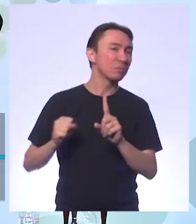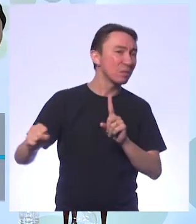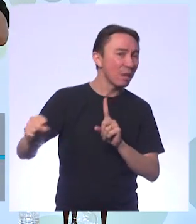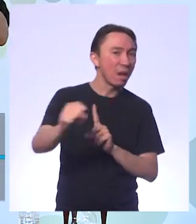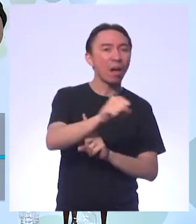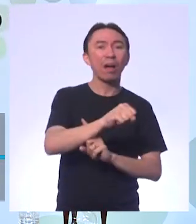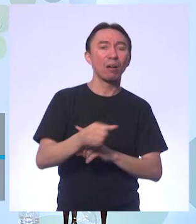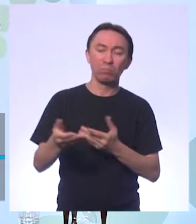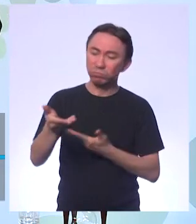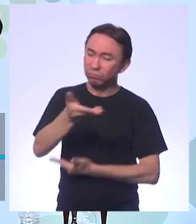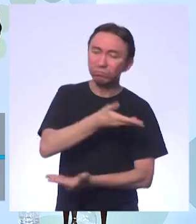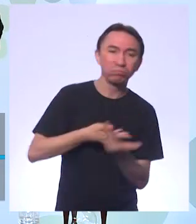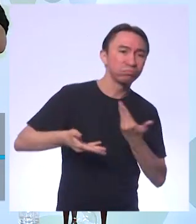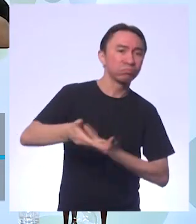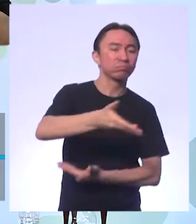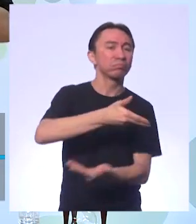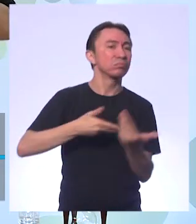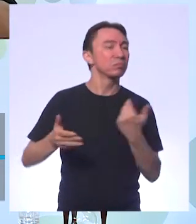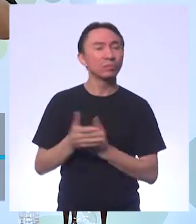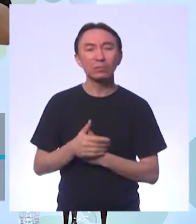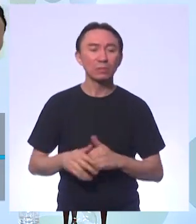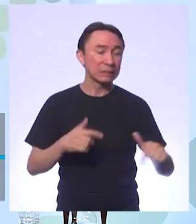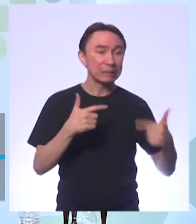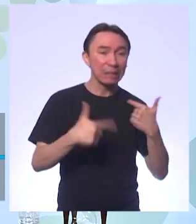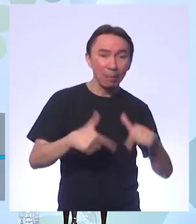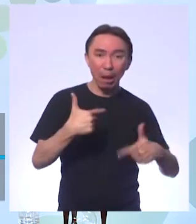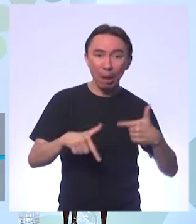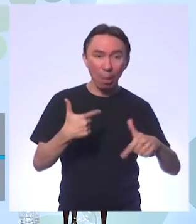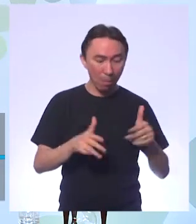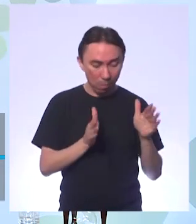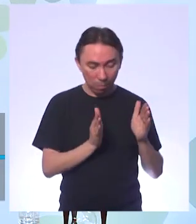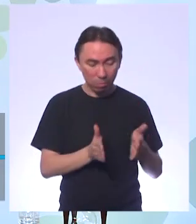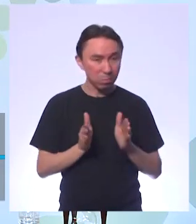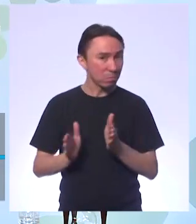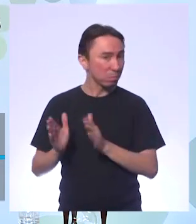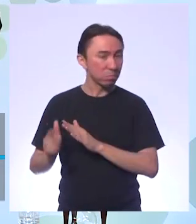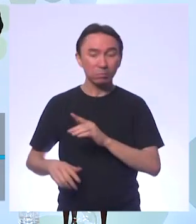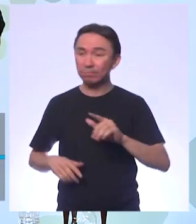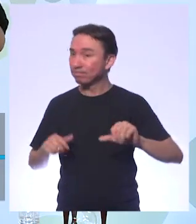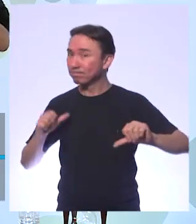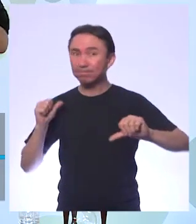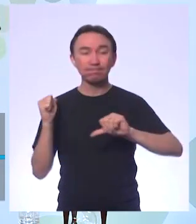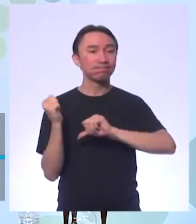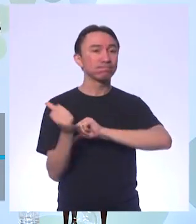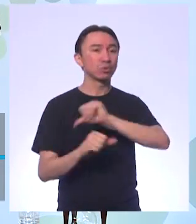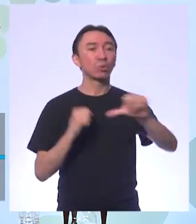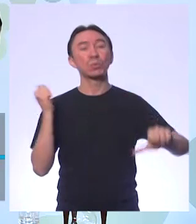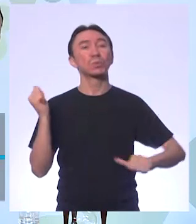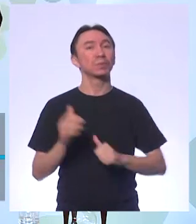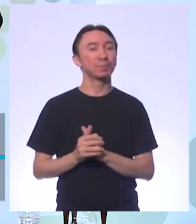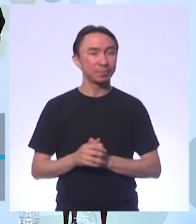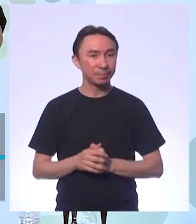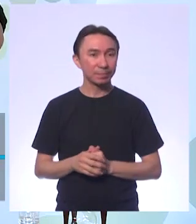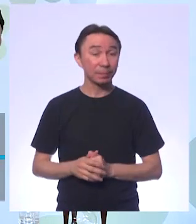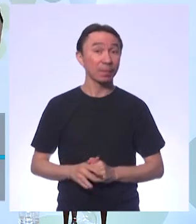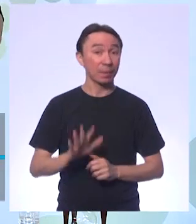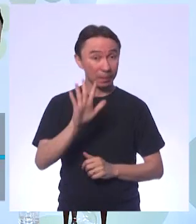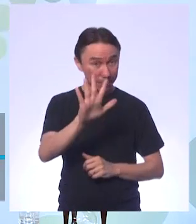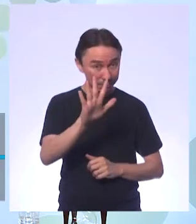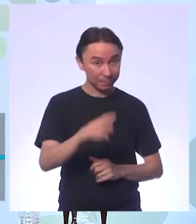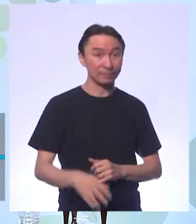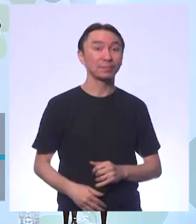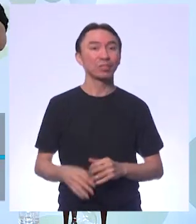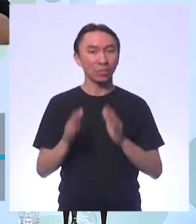na organização do trabalho. Então, essa sociedade está toda mudada. E aí eu disse assim para vocês, pessoal,